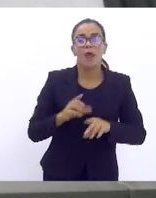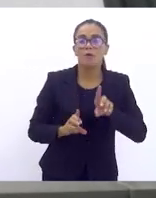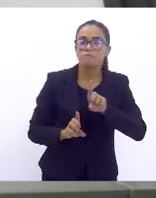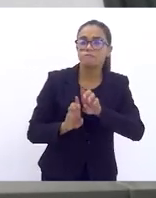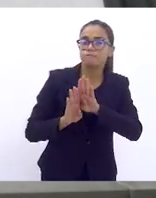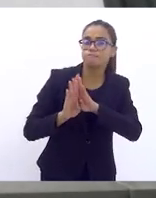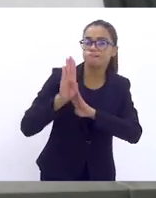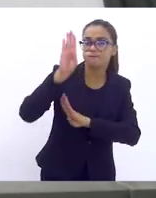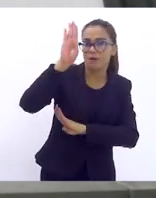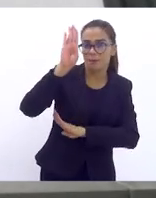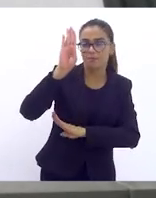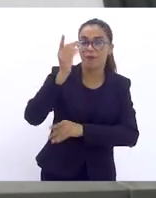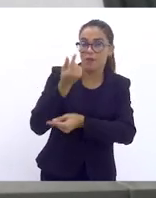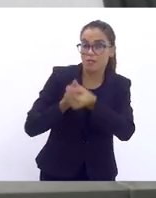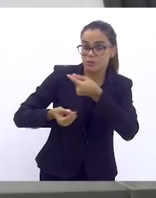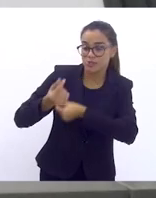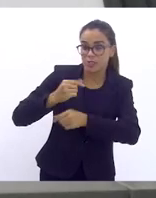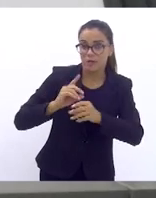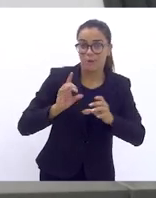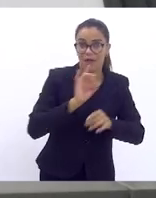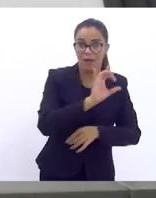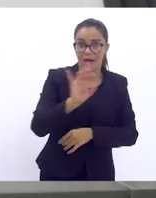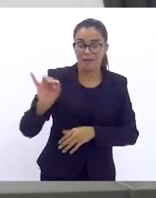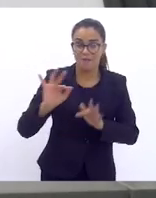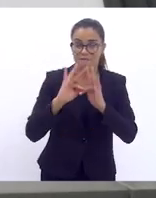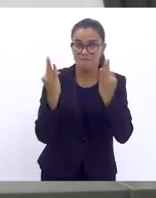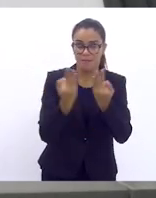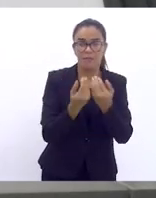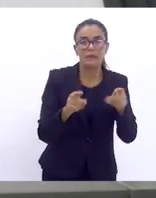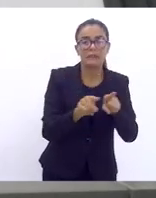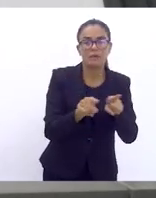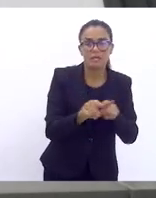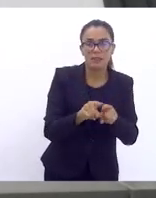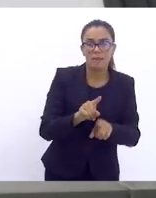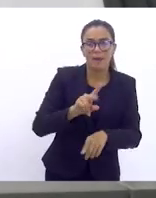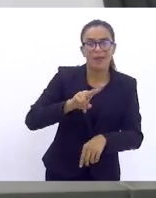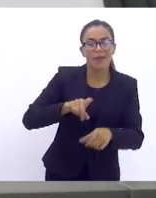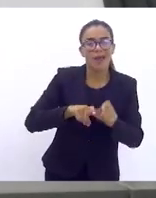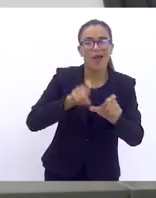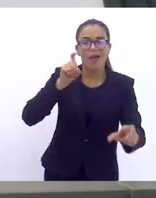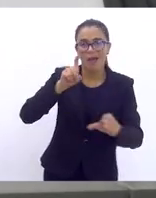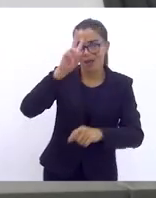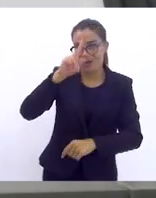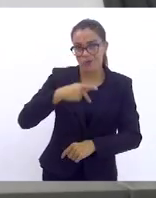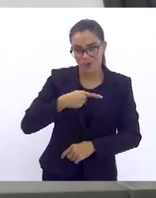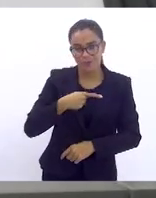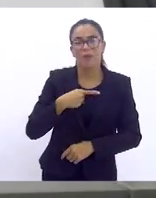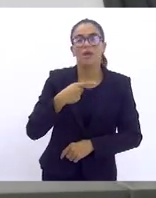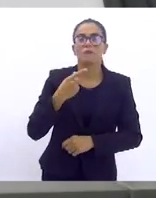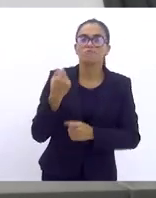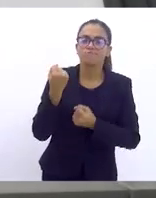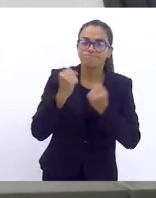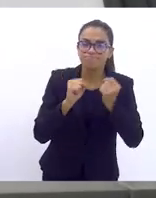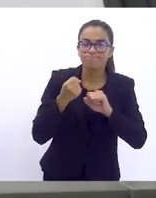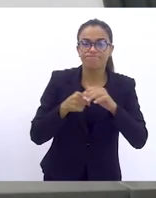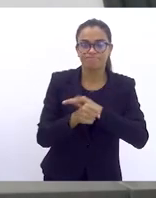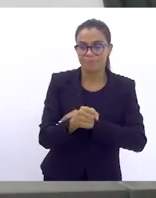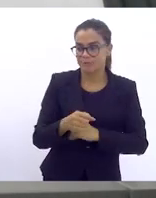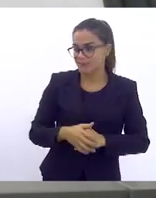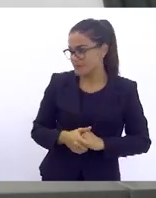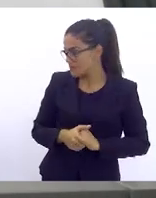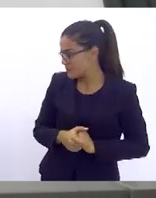familiar pecar e propiciar a aquisição de autonomia por meio de inclusão produtiva o objetivo